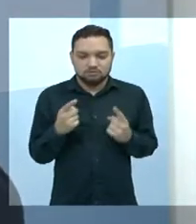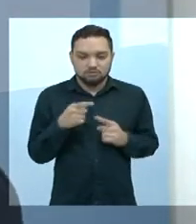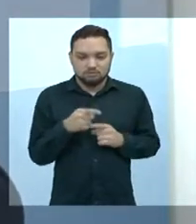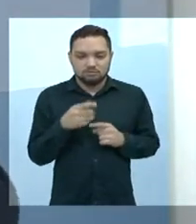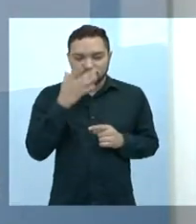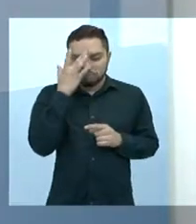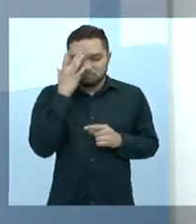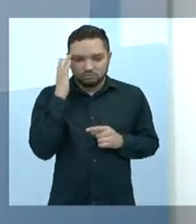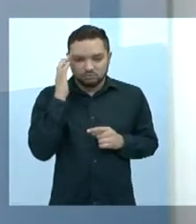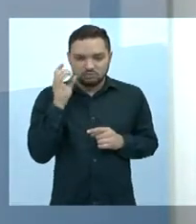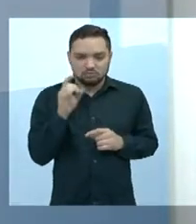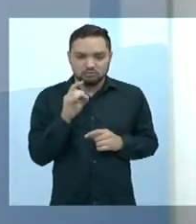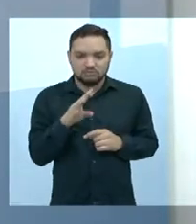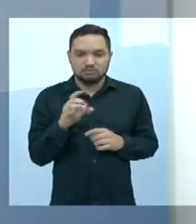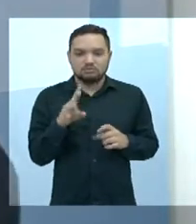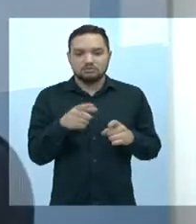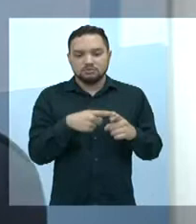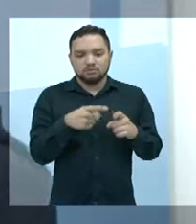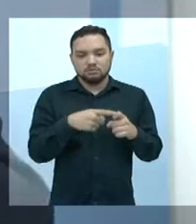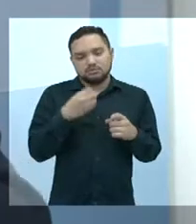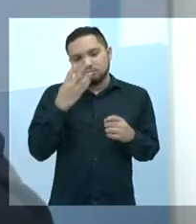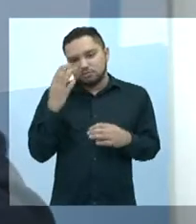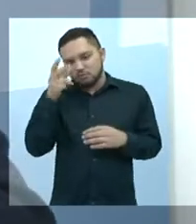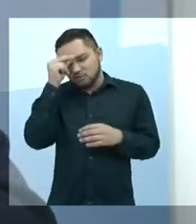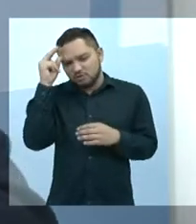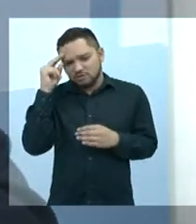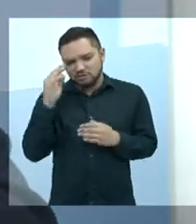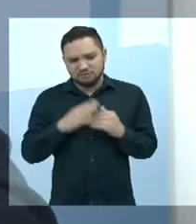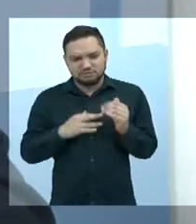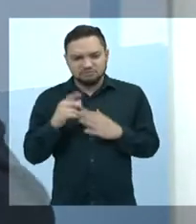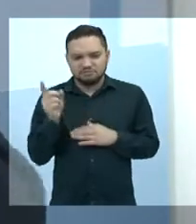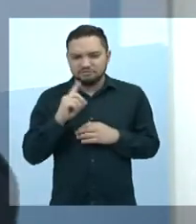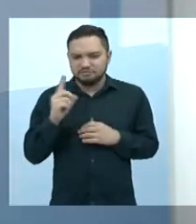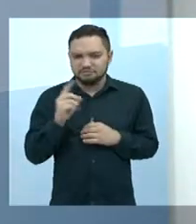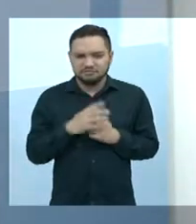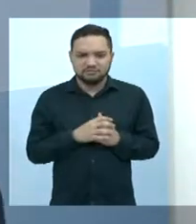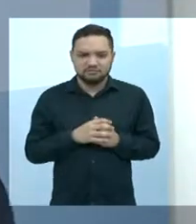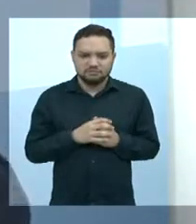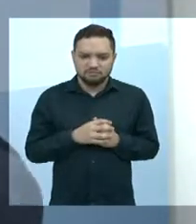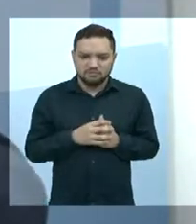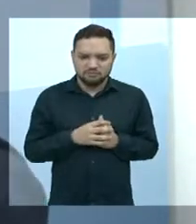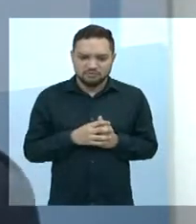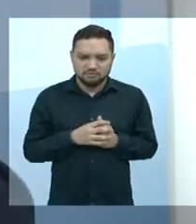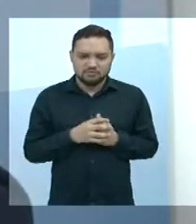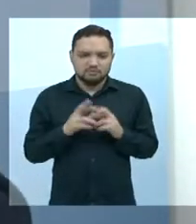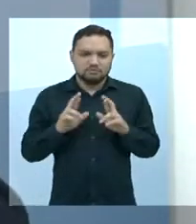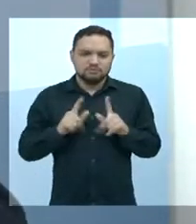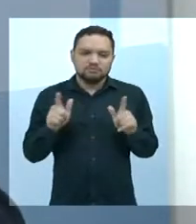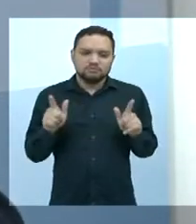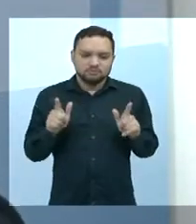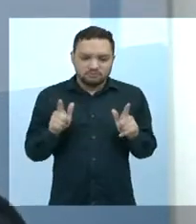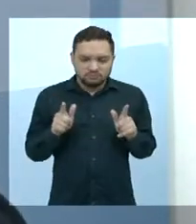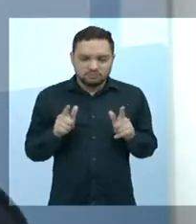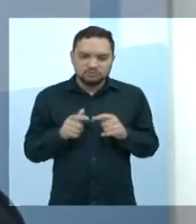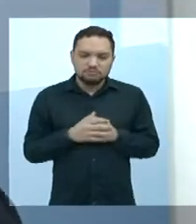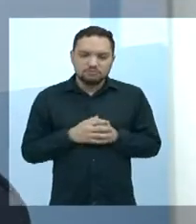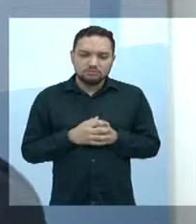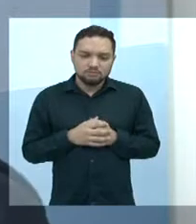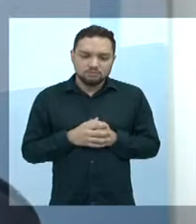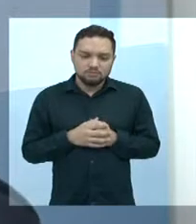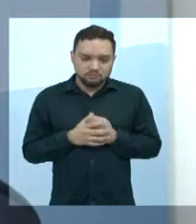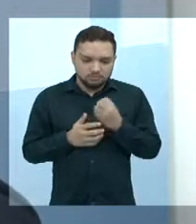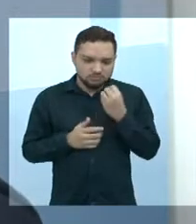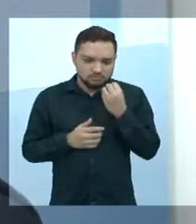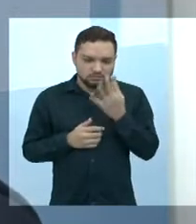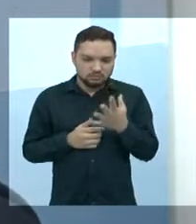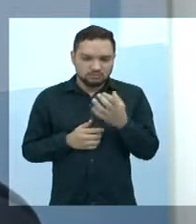aquela pessoa só era bom como médico, não era bom como prefeito. São missões por distintas. isso que acontece muito isso. Então, é bom quando